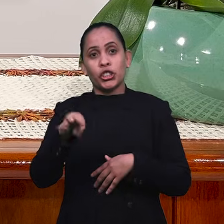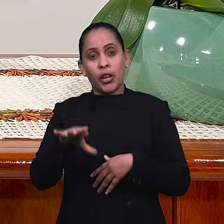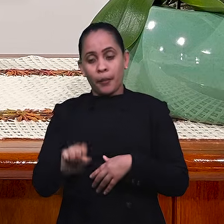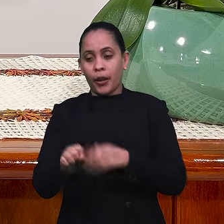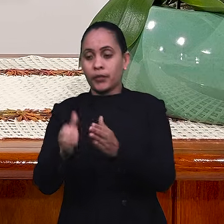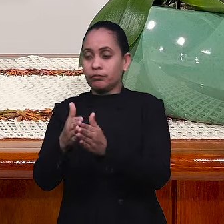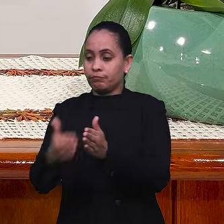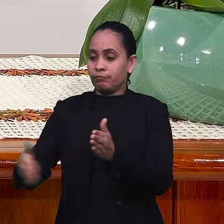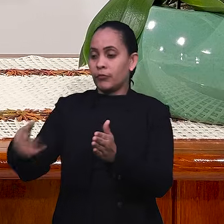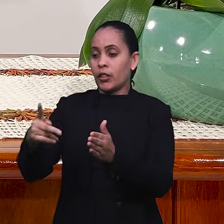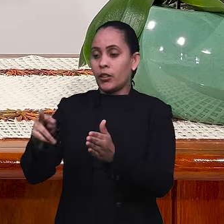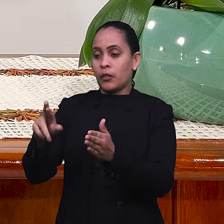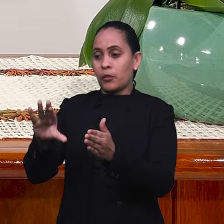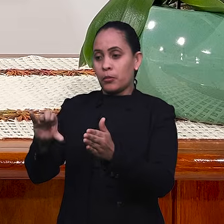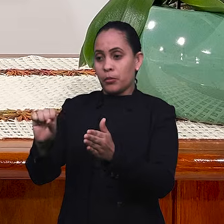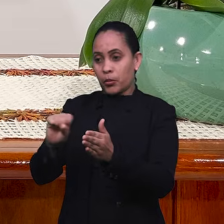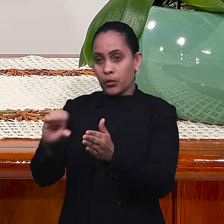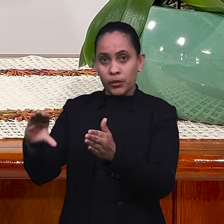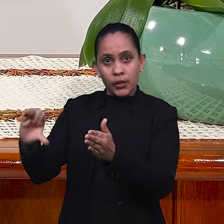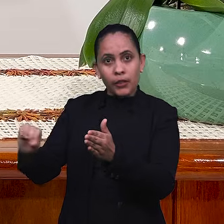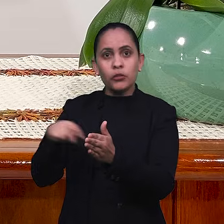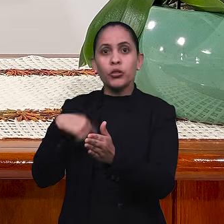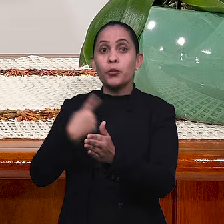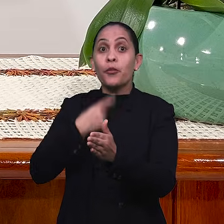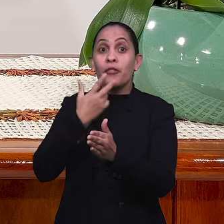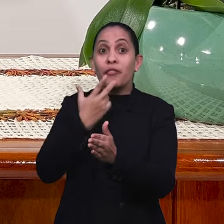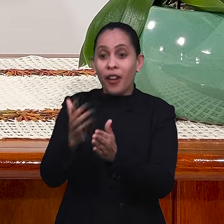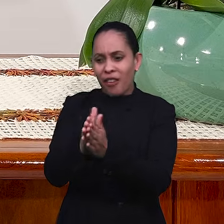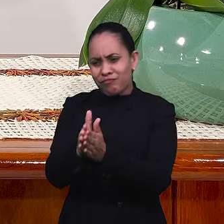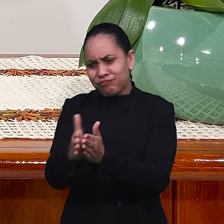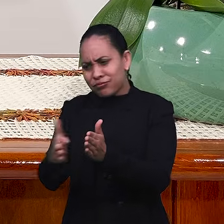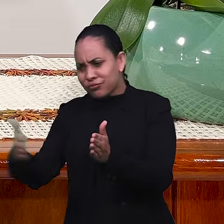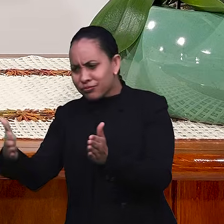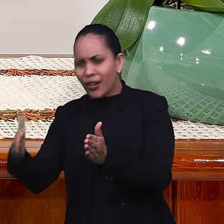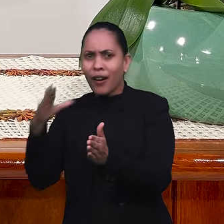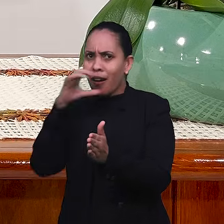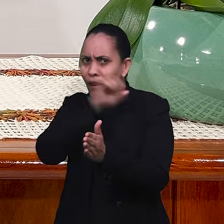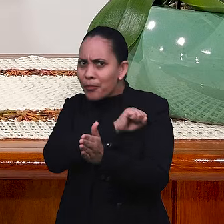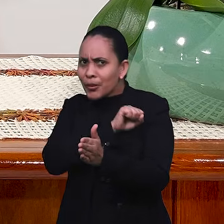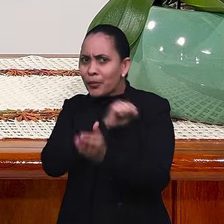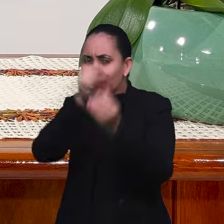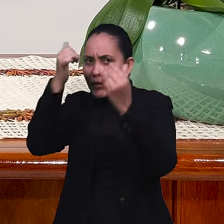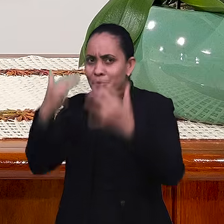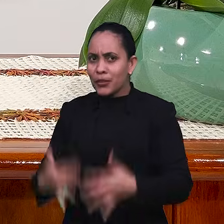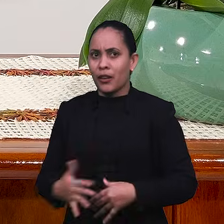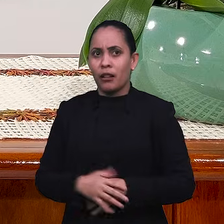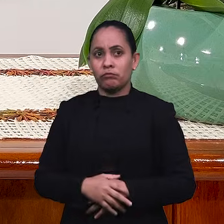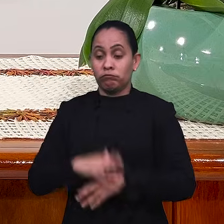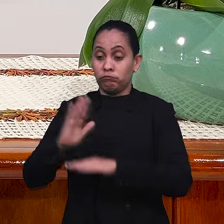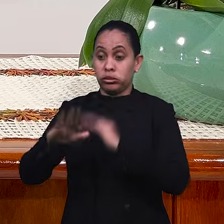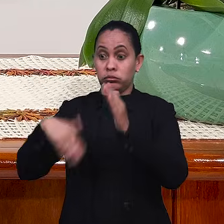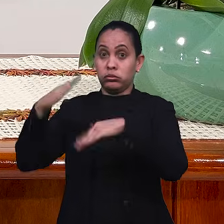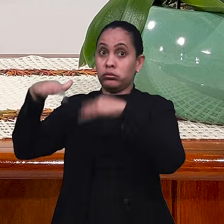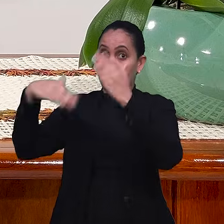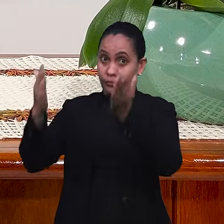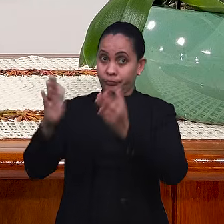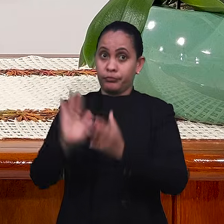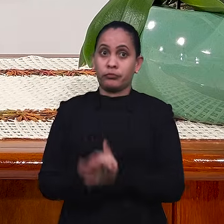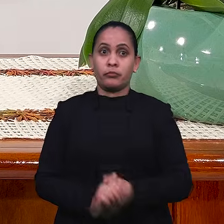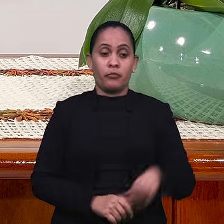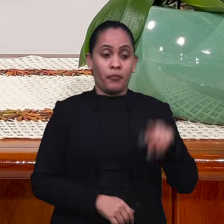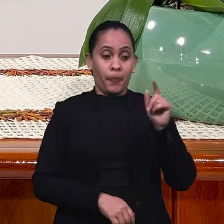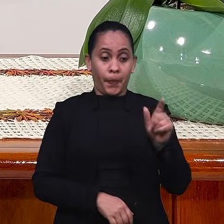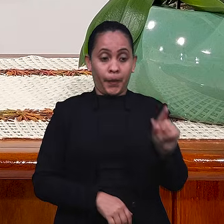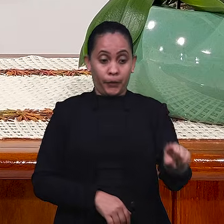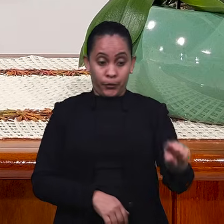que nós queremos abordar aqui rapidamente é sobre o processo. Ela estava eleita, foi